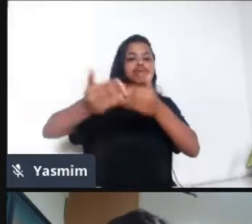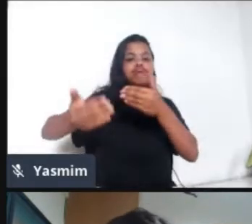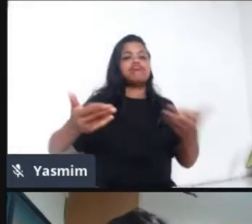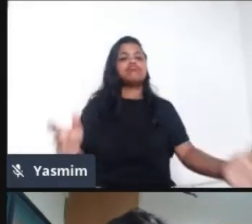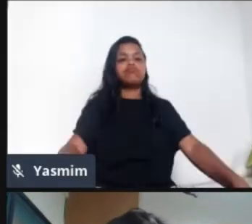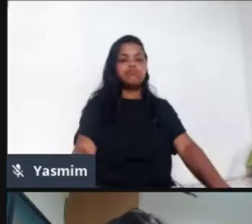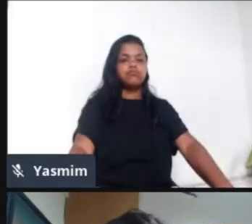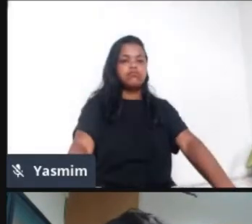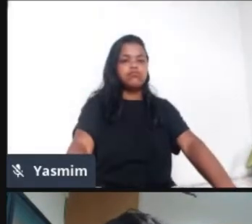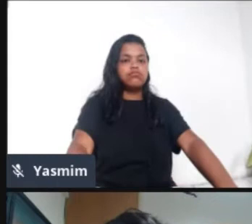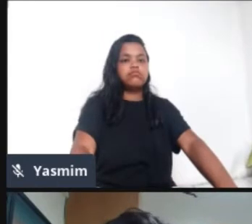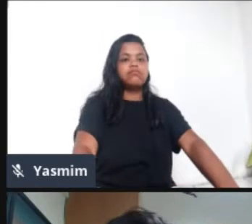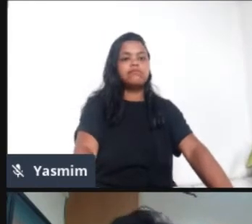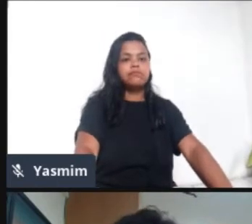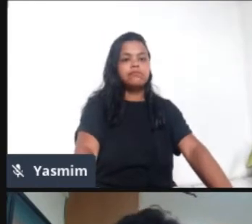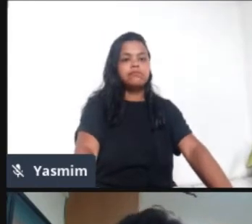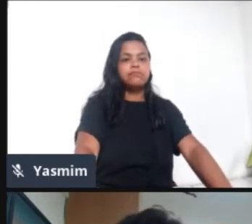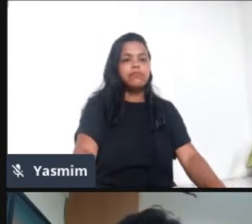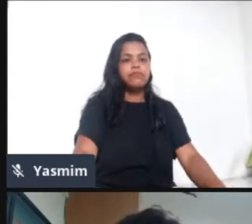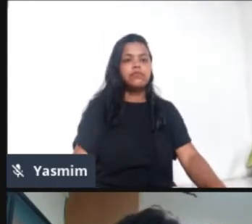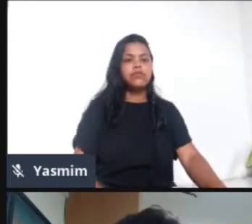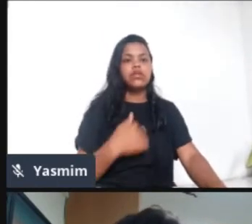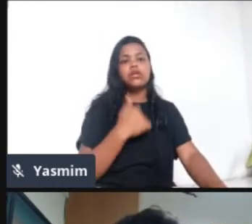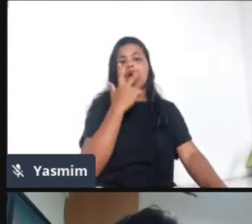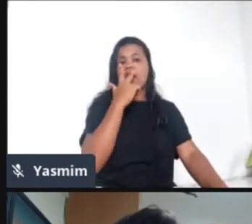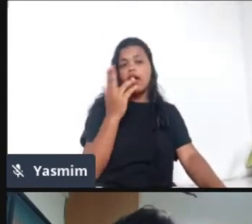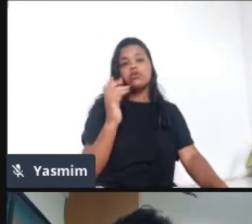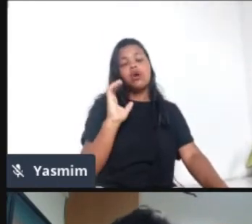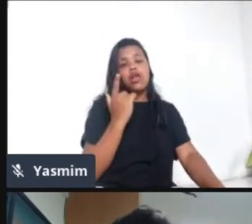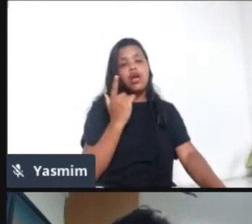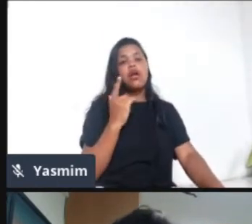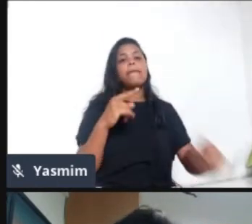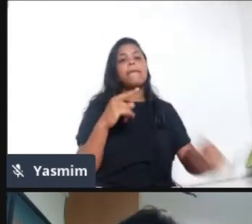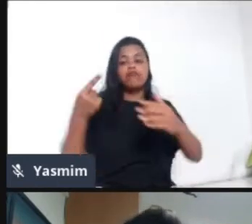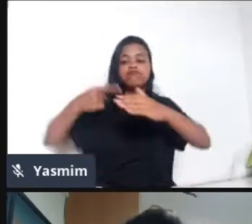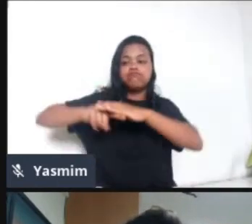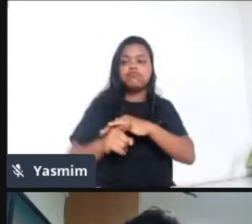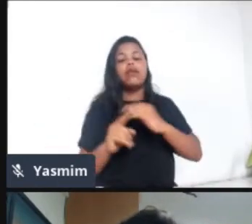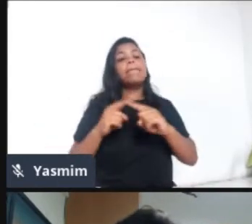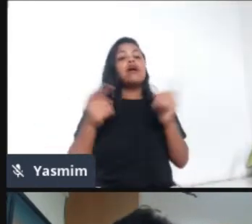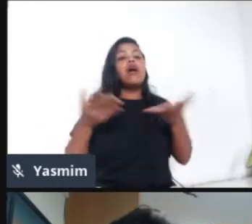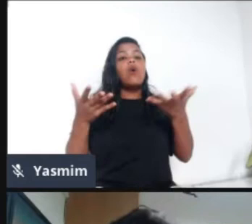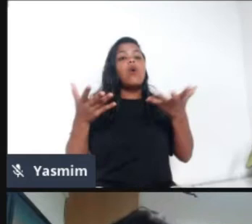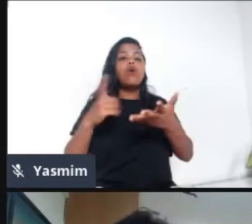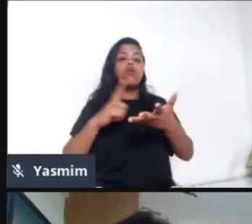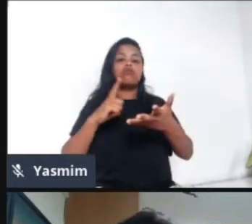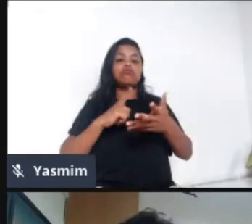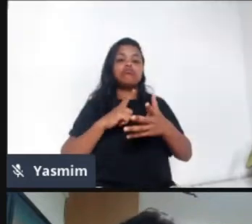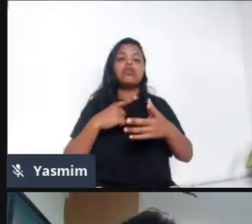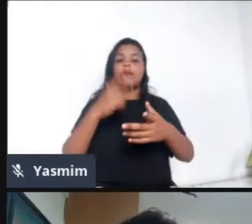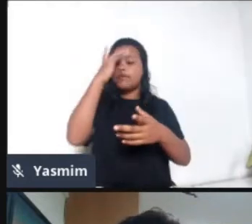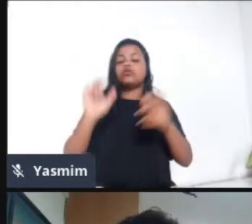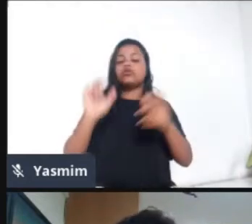da vacina, que eu não vou aqui, claro, adentrar, mas os fármacos que nesse momento são candidatos ao tratamento da